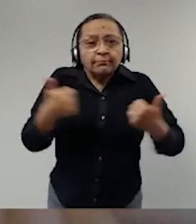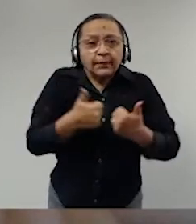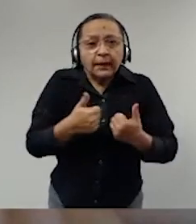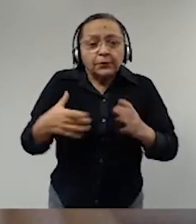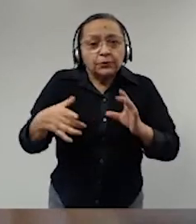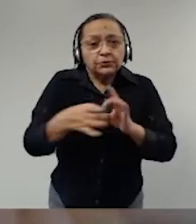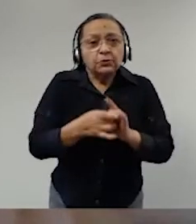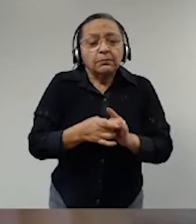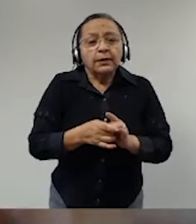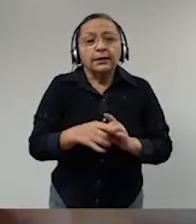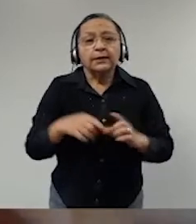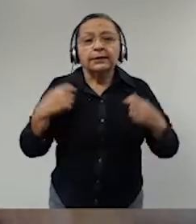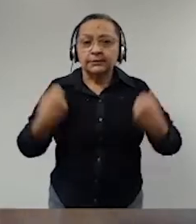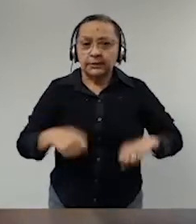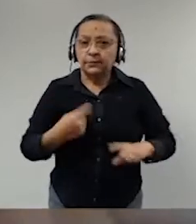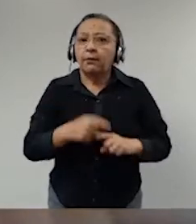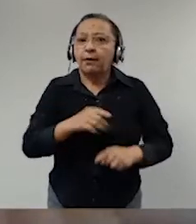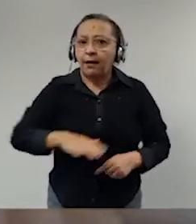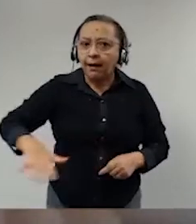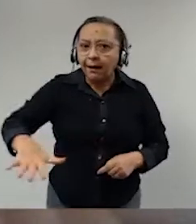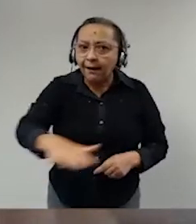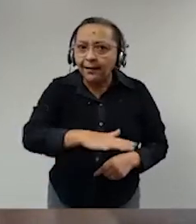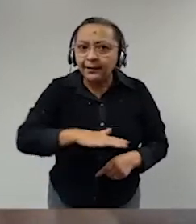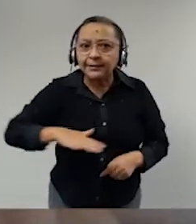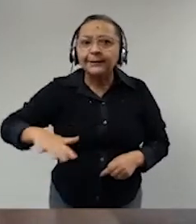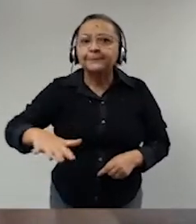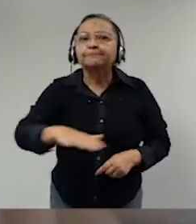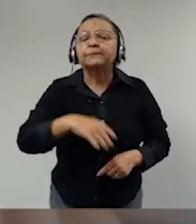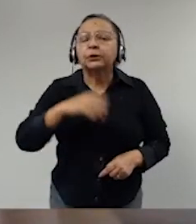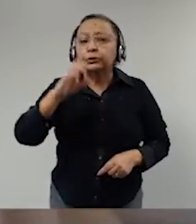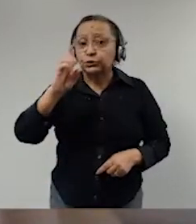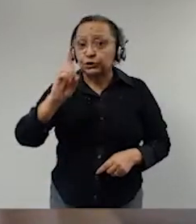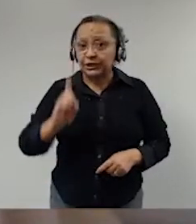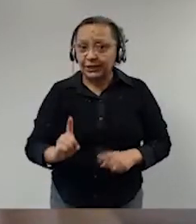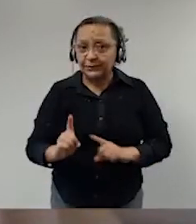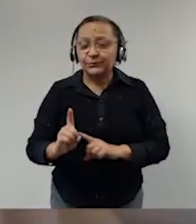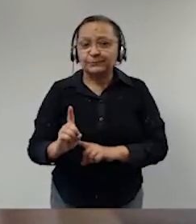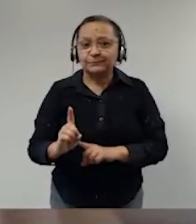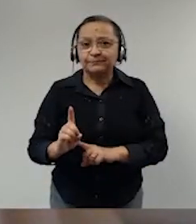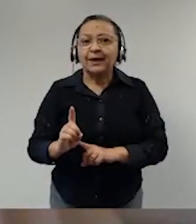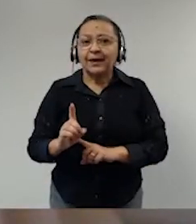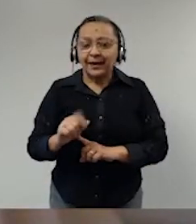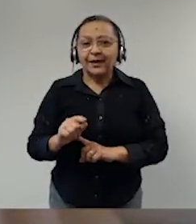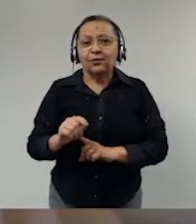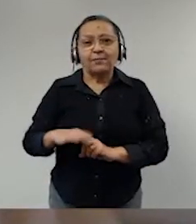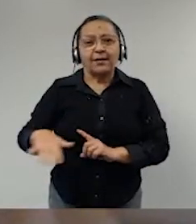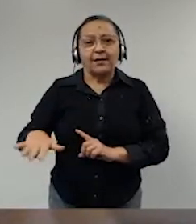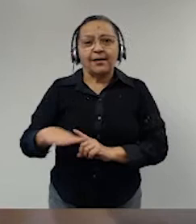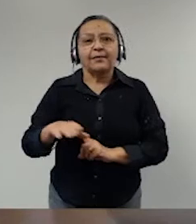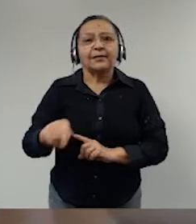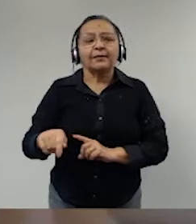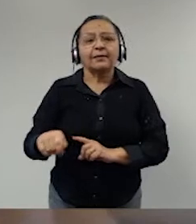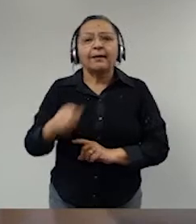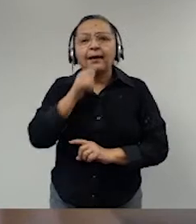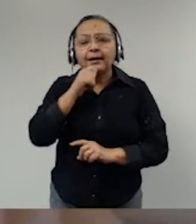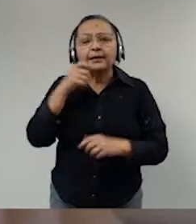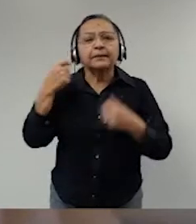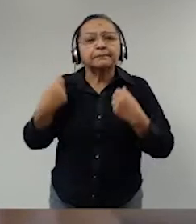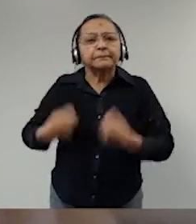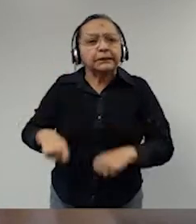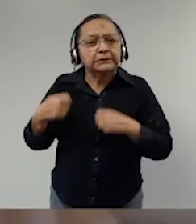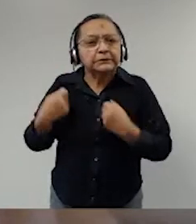necessária, principalmente porque a área do direito é uma área ainda que precisa respirar